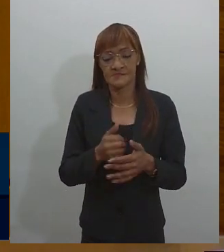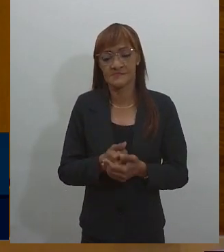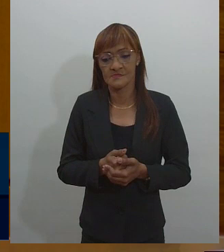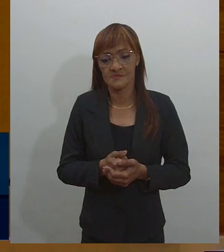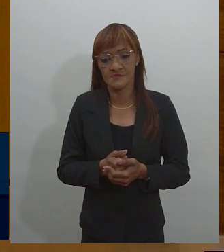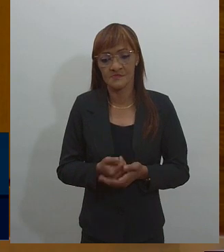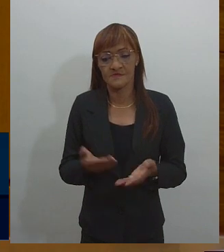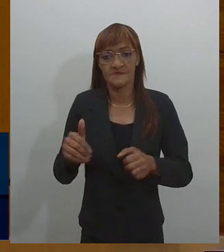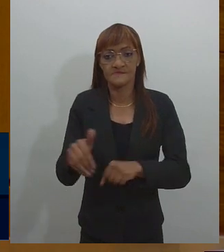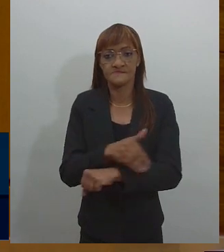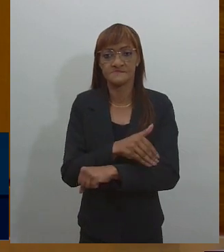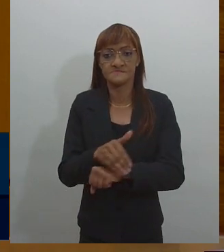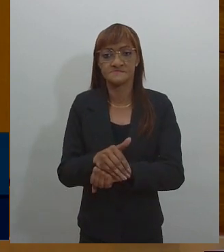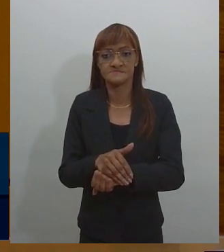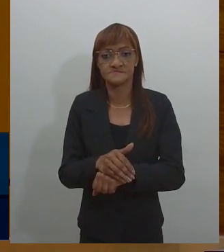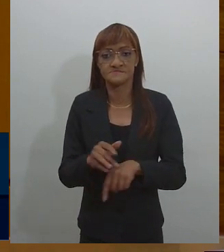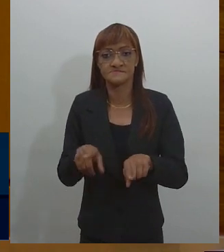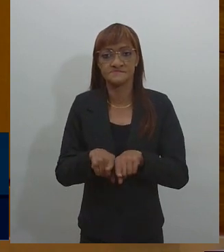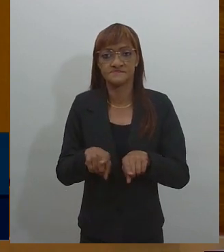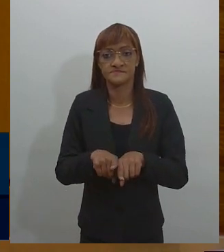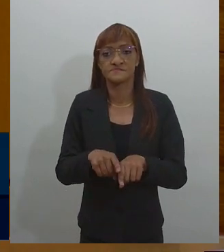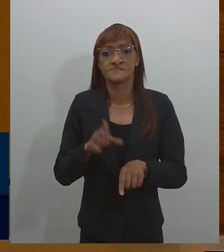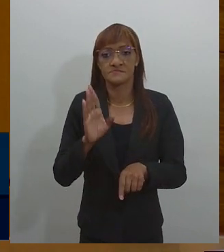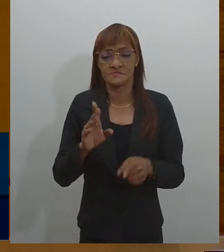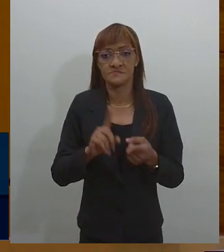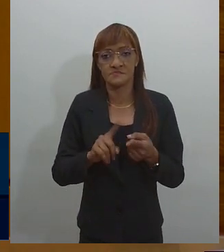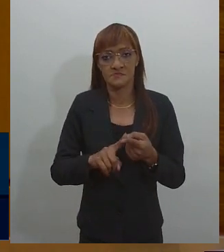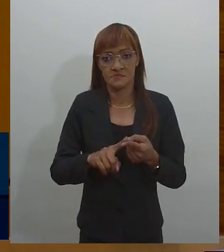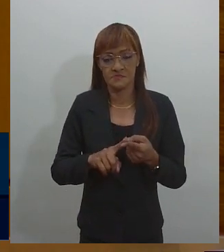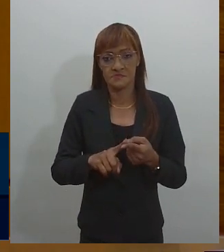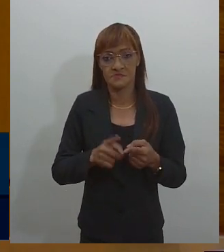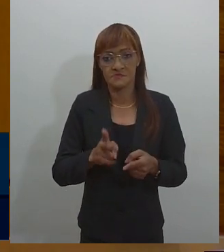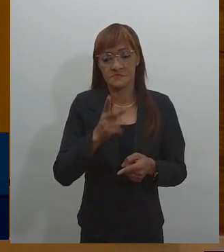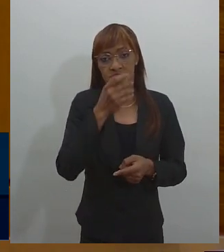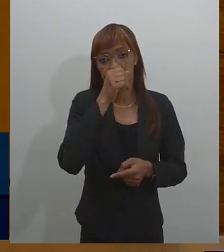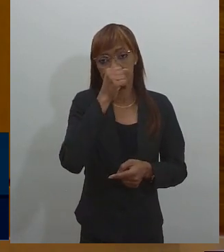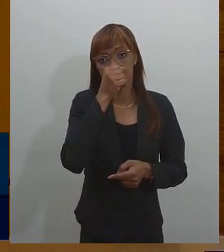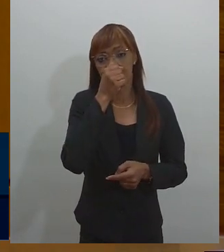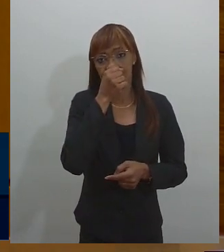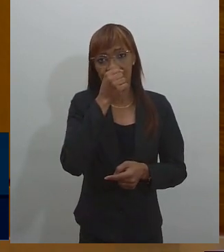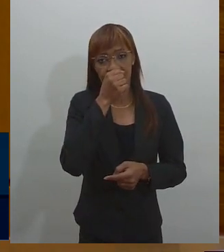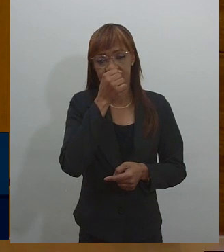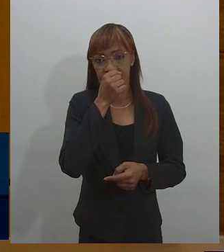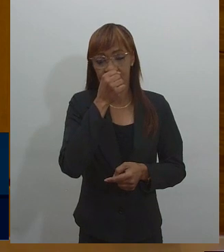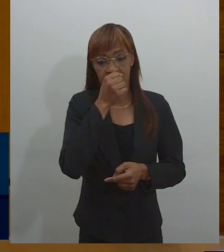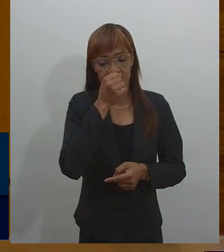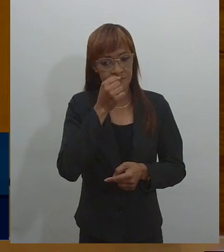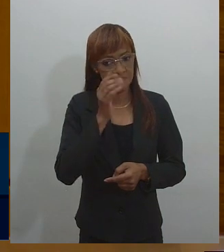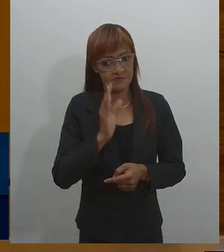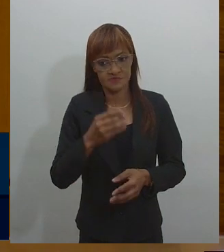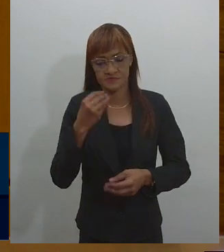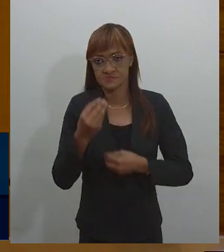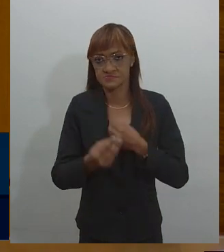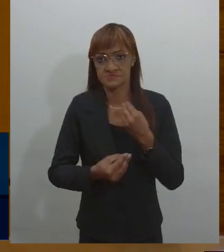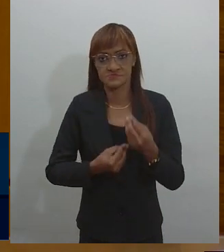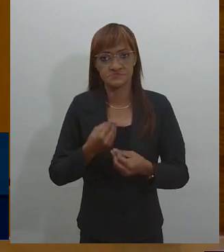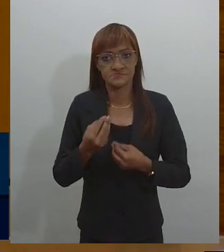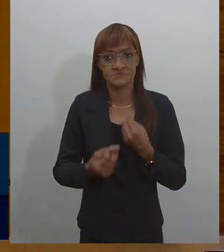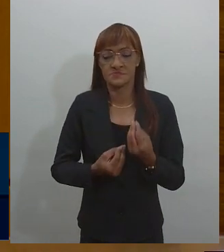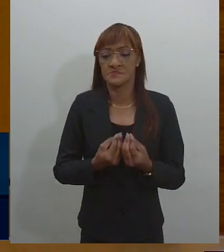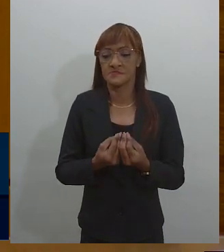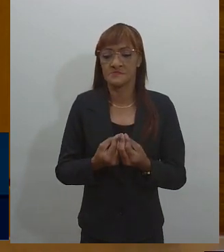que nós iremos continuar andando, fiscalizando, fazendo o nosso papel, trazendo aqui para a